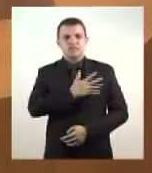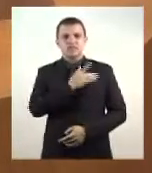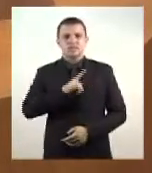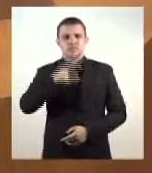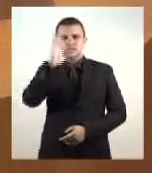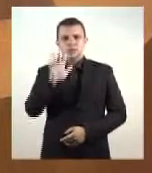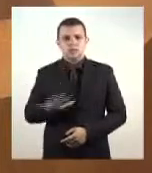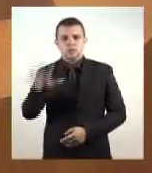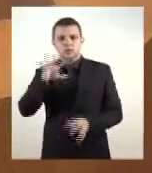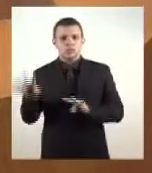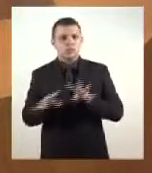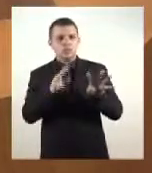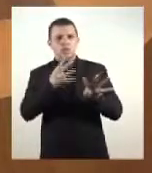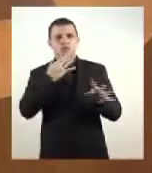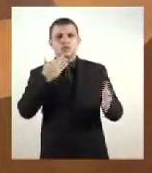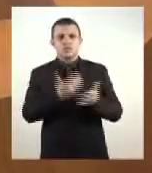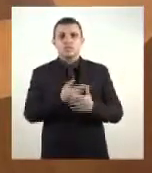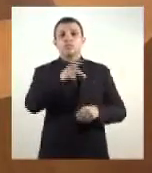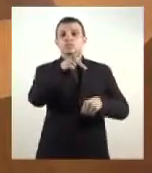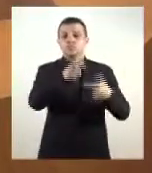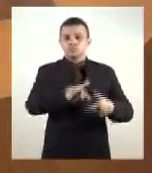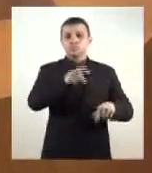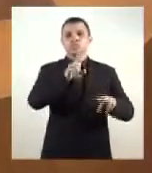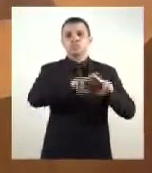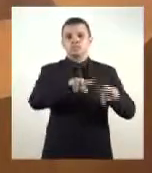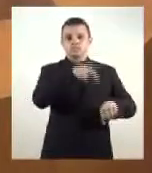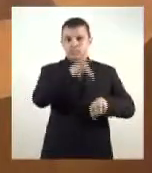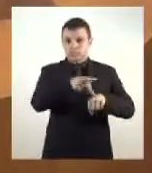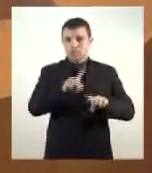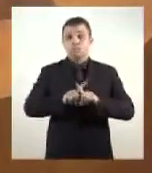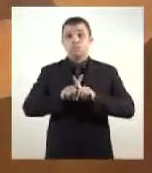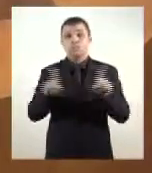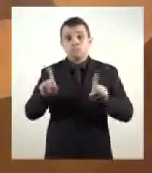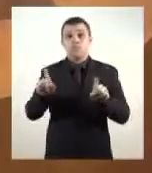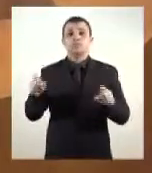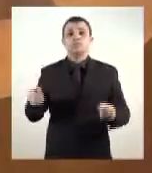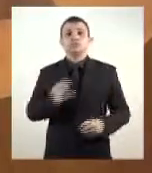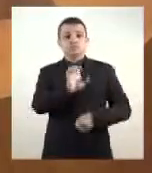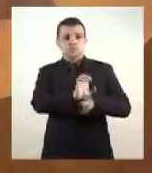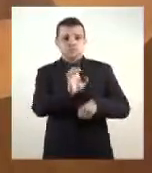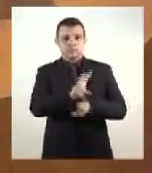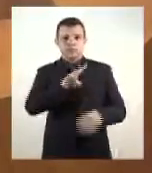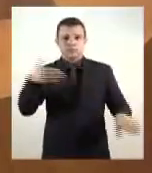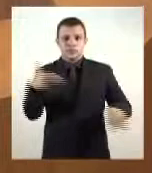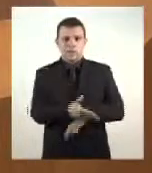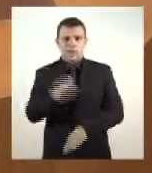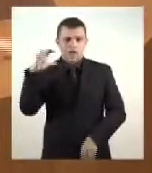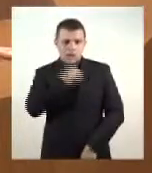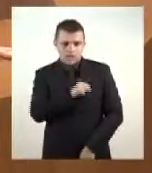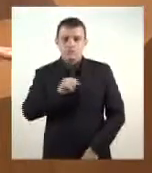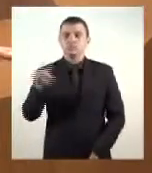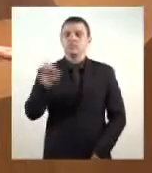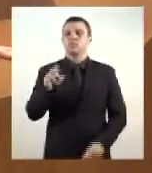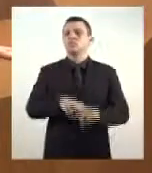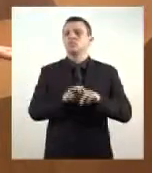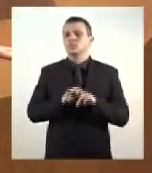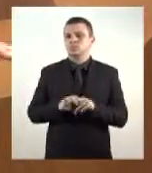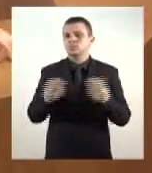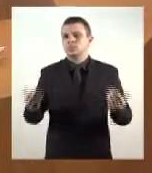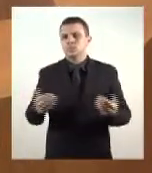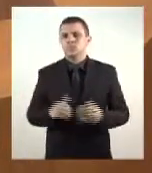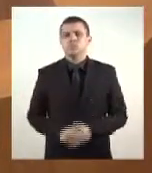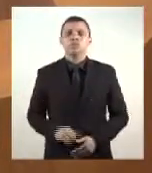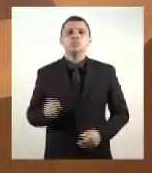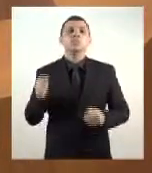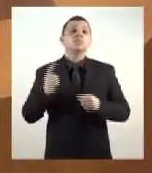país na penitenciária de Pedrinhas, dificilmente o Estado sofrerá imediatamente uma intervenção federal. O motivo é que, para